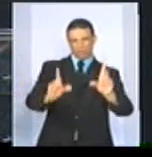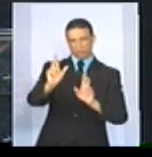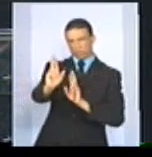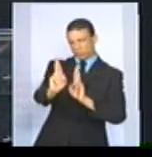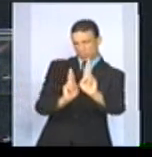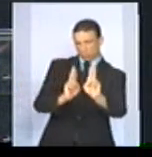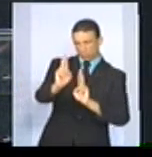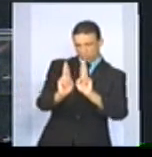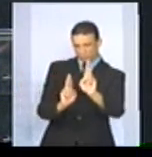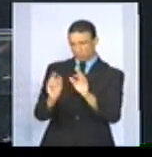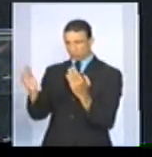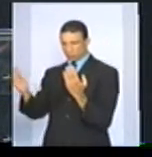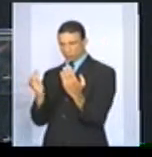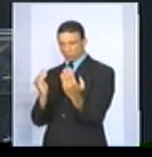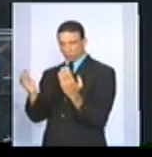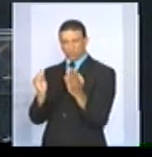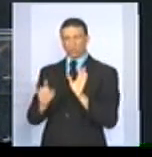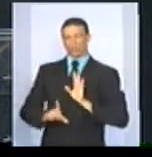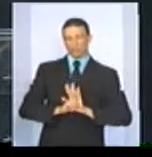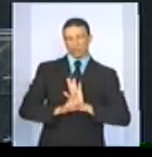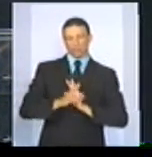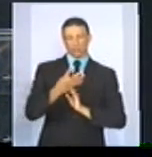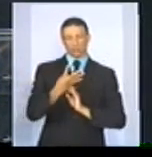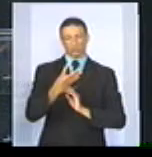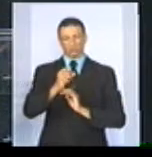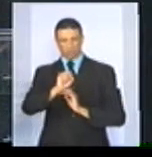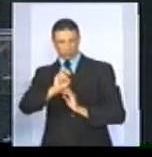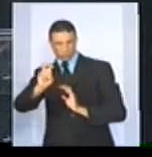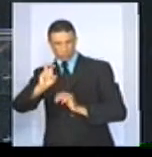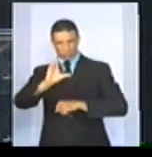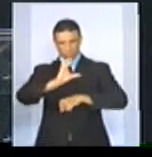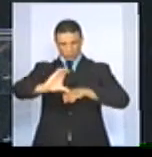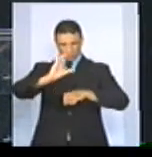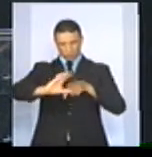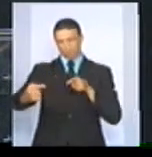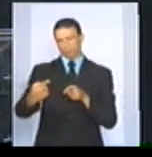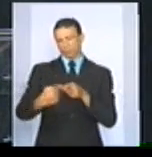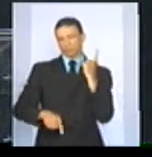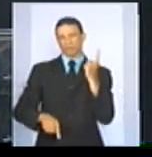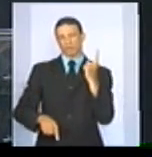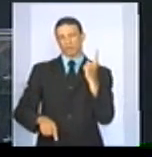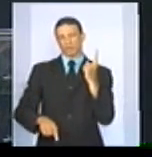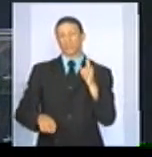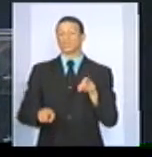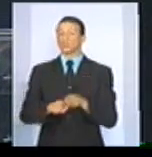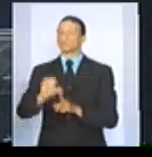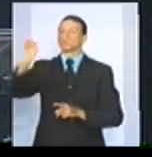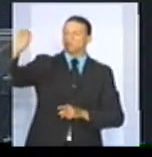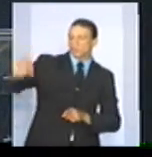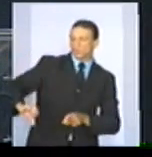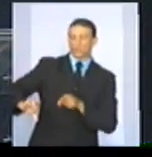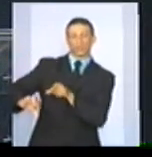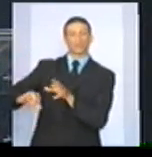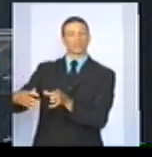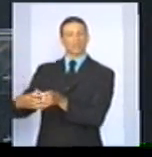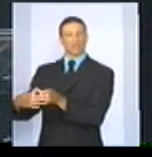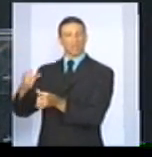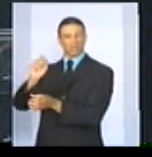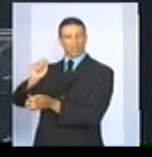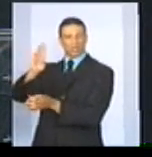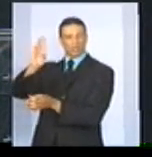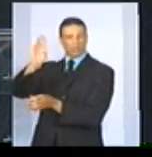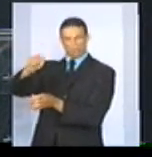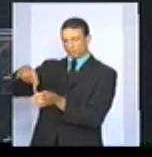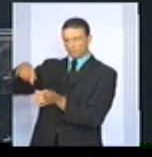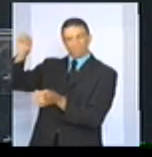da Lei 485, é também inconstitucional. E pior para os associados da Abra, pior para a radiodifusão do